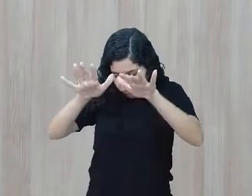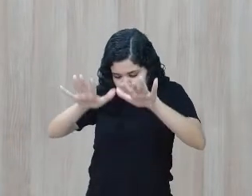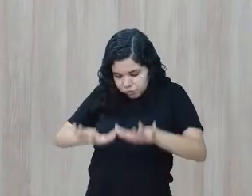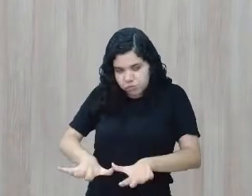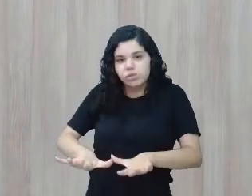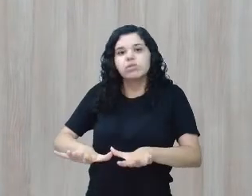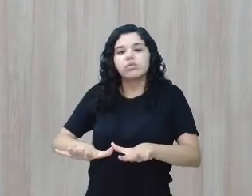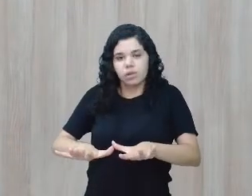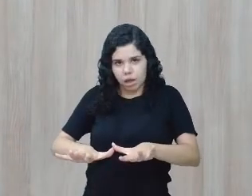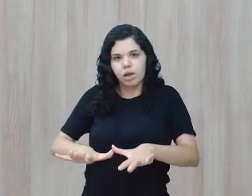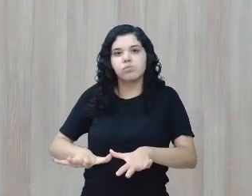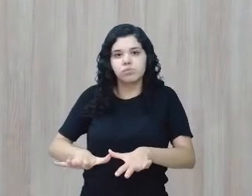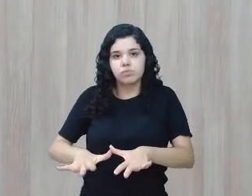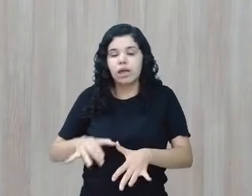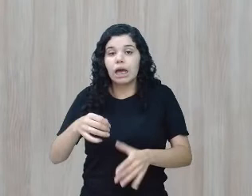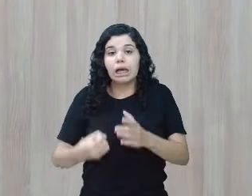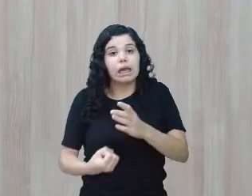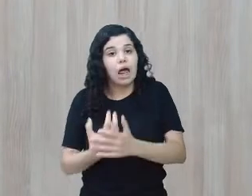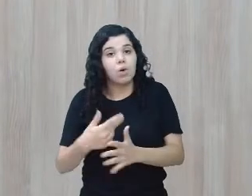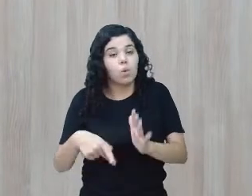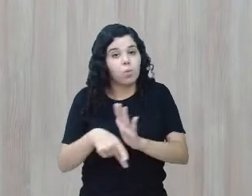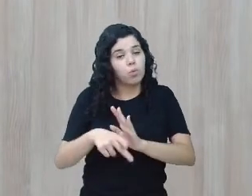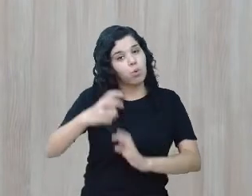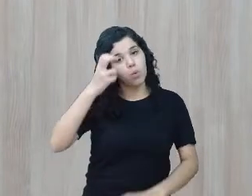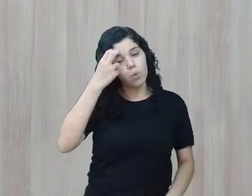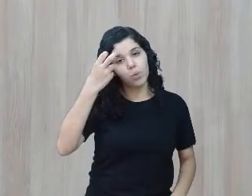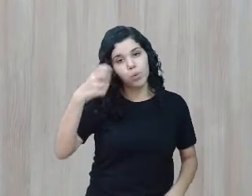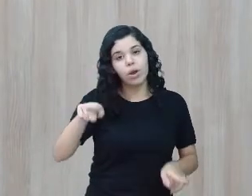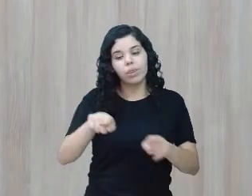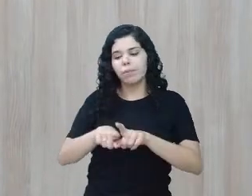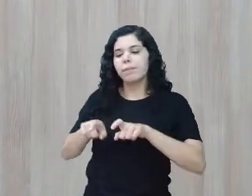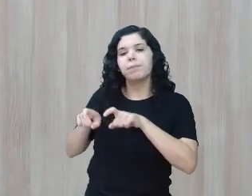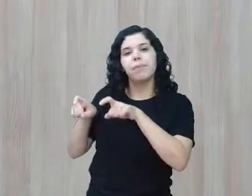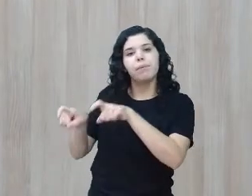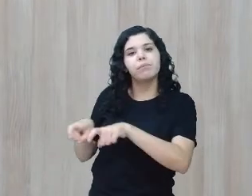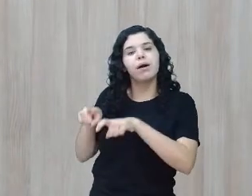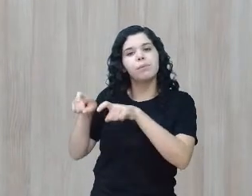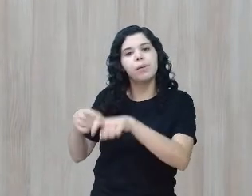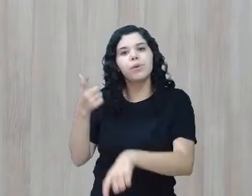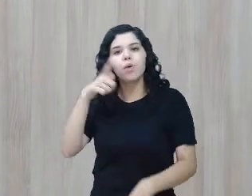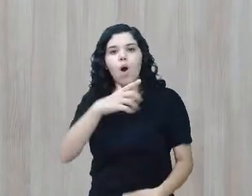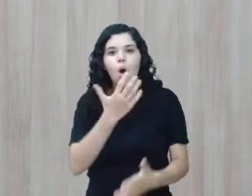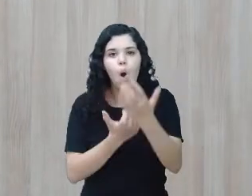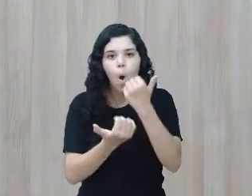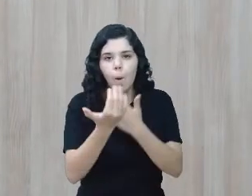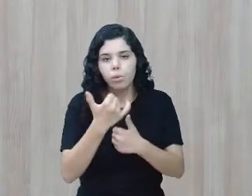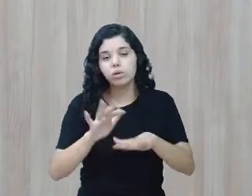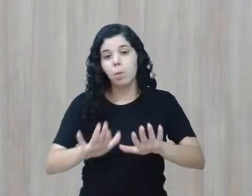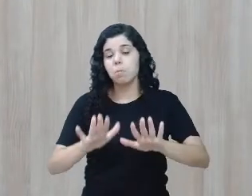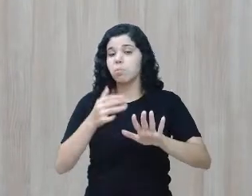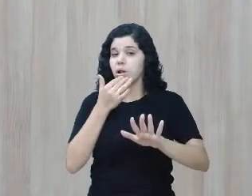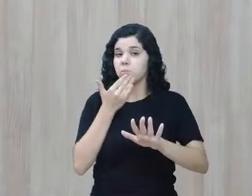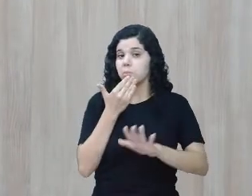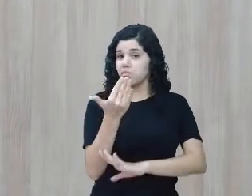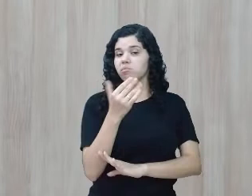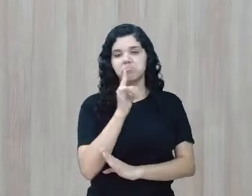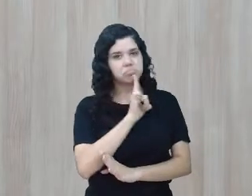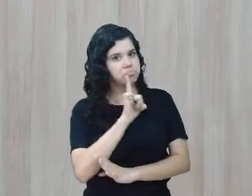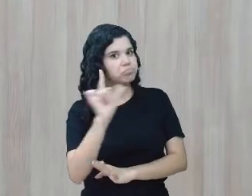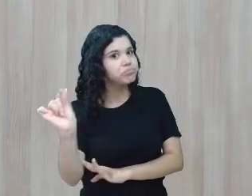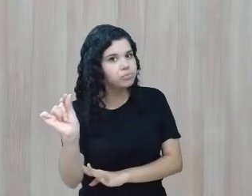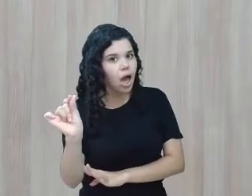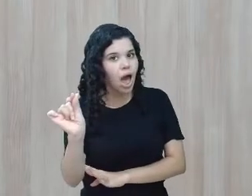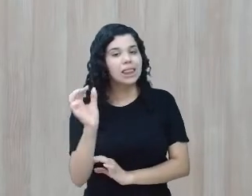fazer a cultura, a questão da agricultura também. Então eles não preferiram não ir, mas